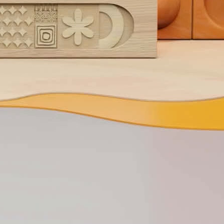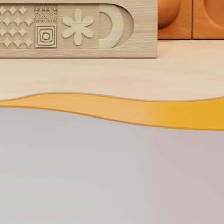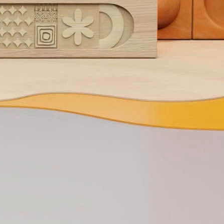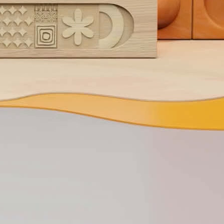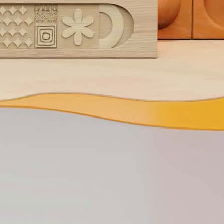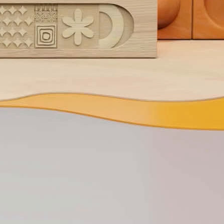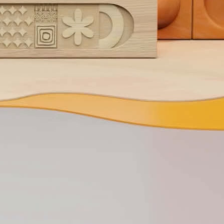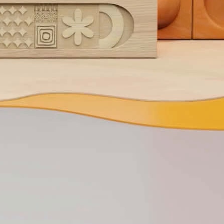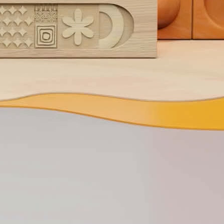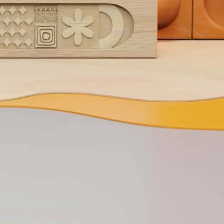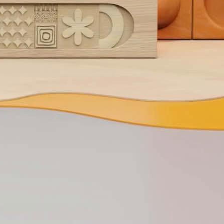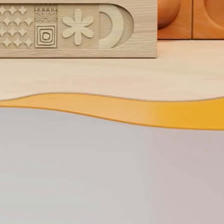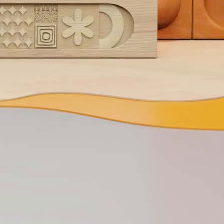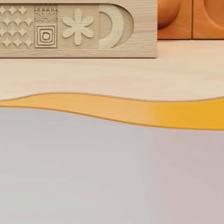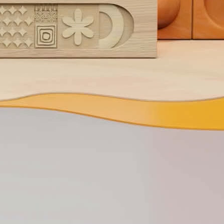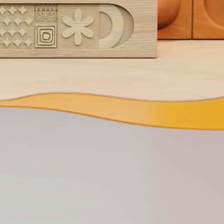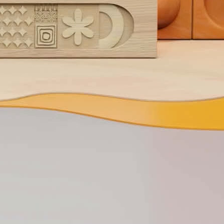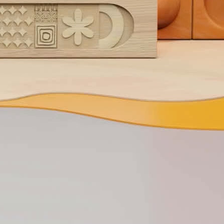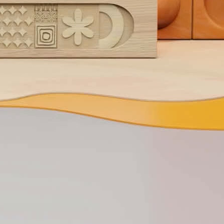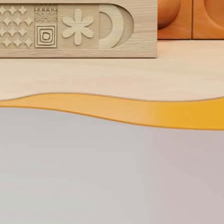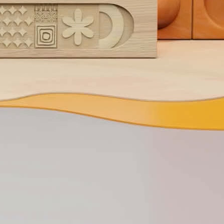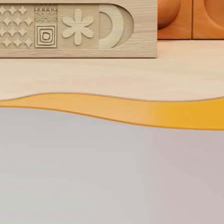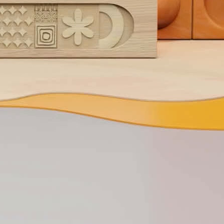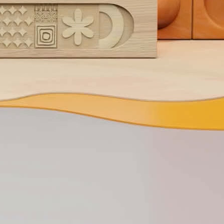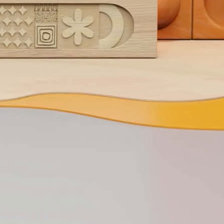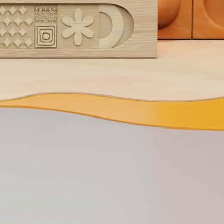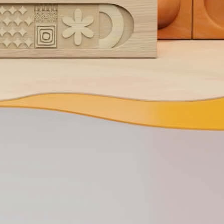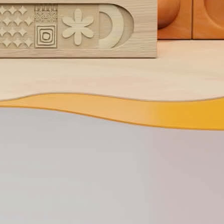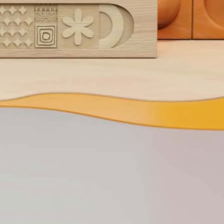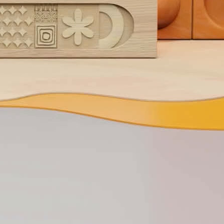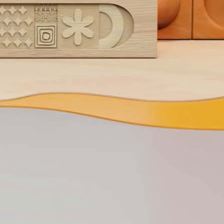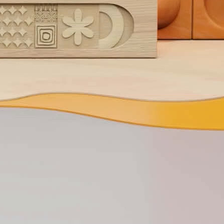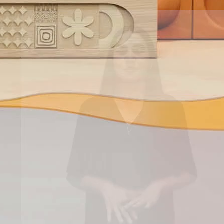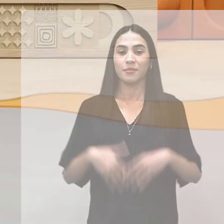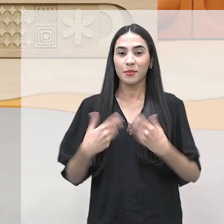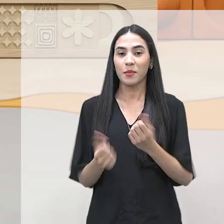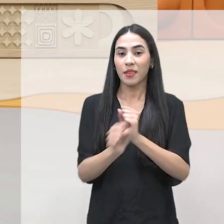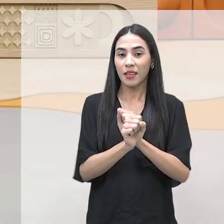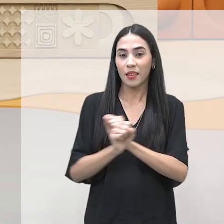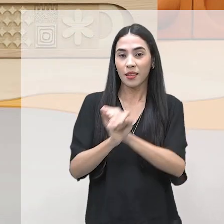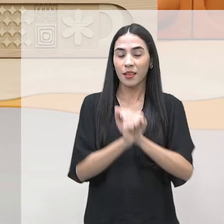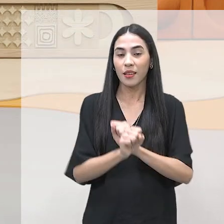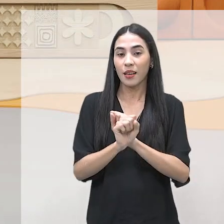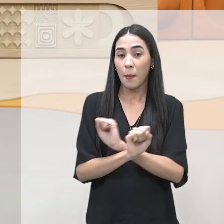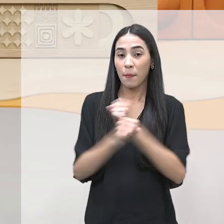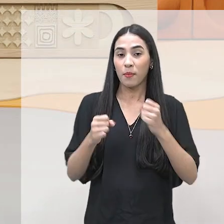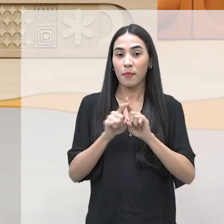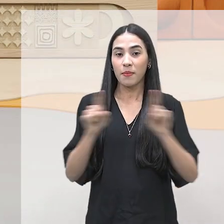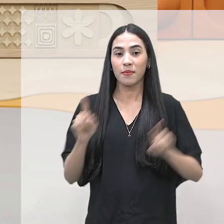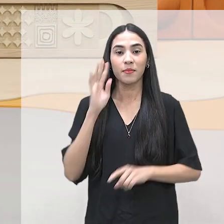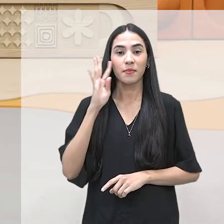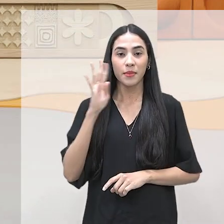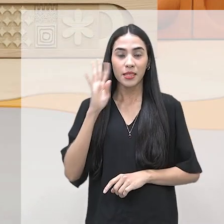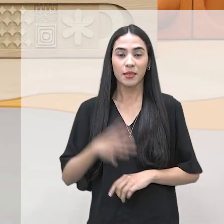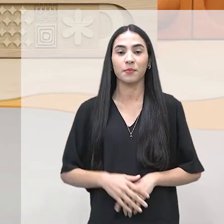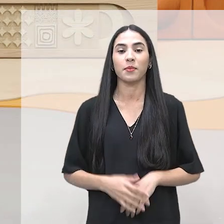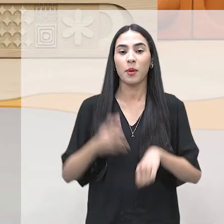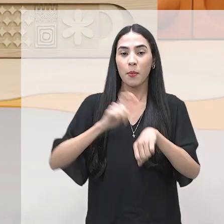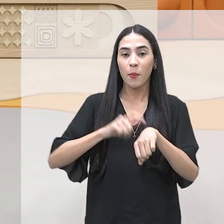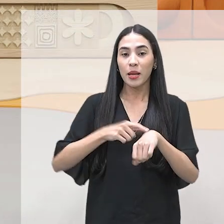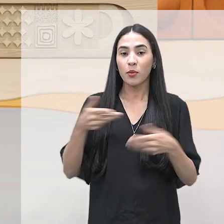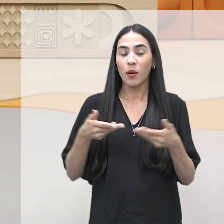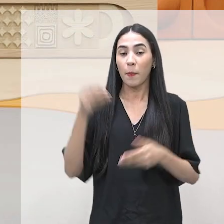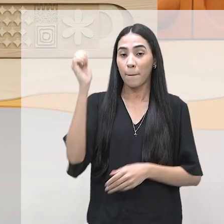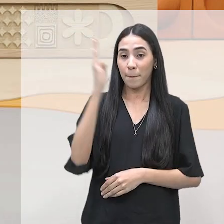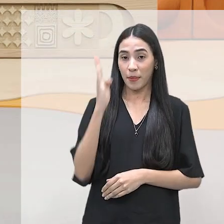abole, em definitivo, a escravidão, a escravatura. Mas, gente, vamos imaginar, gente, naquele momento do